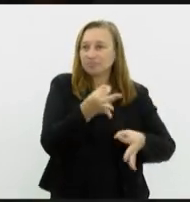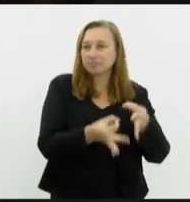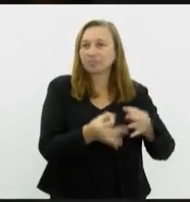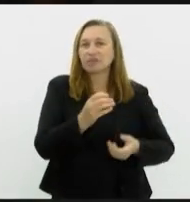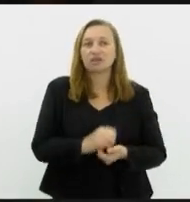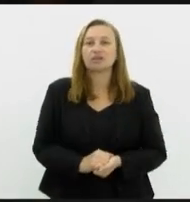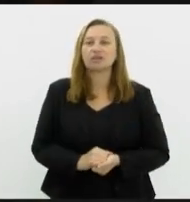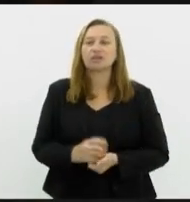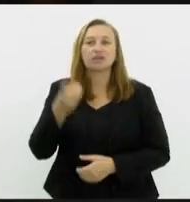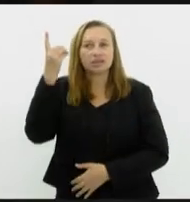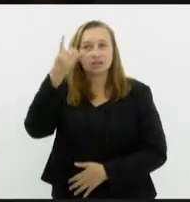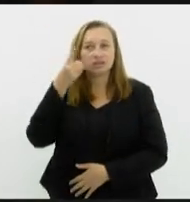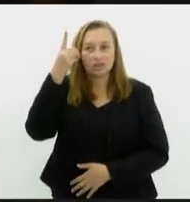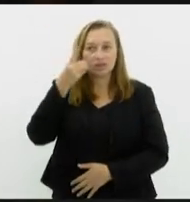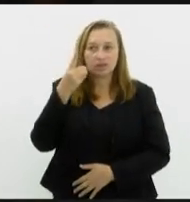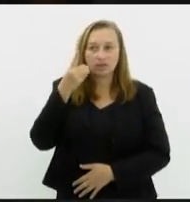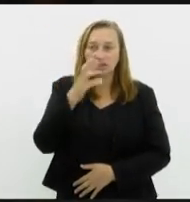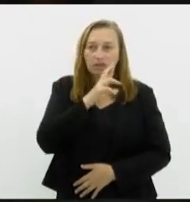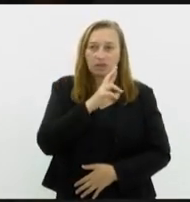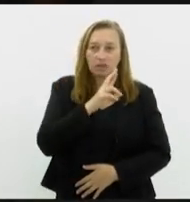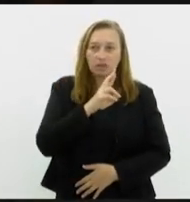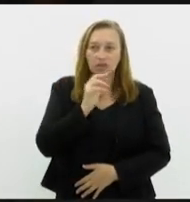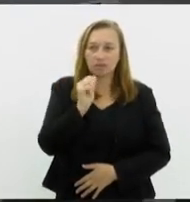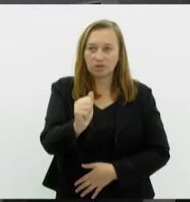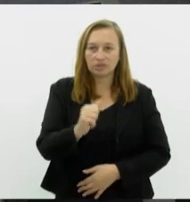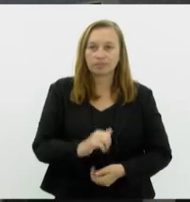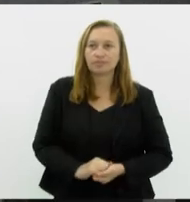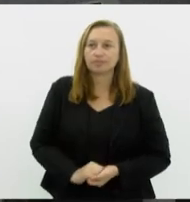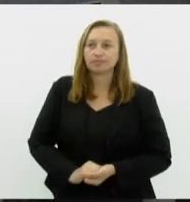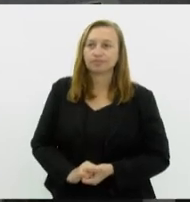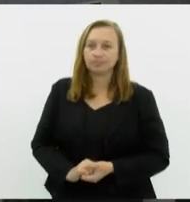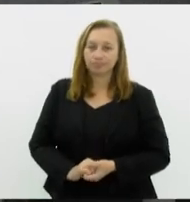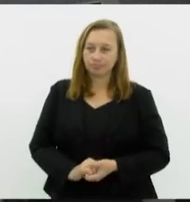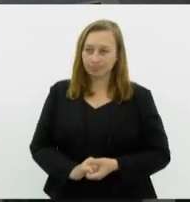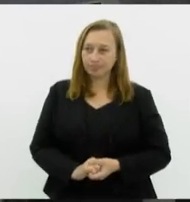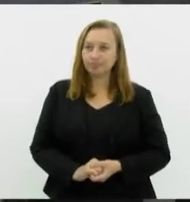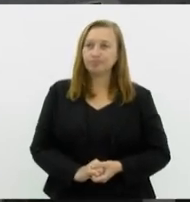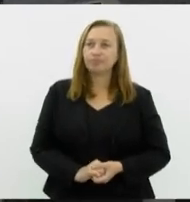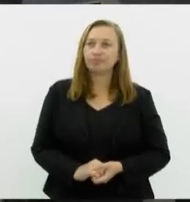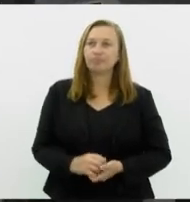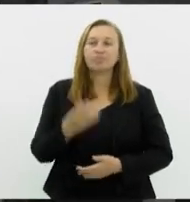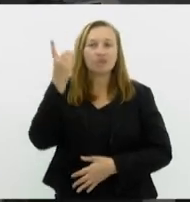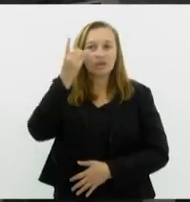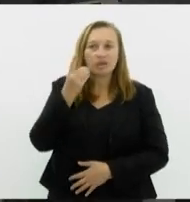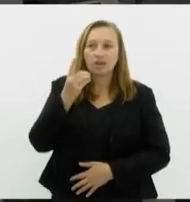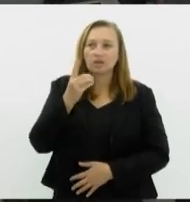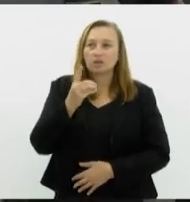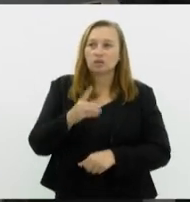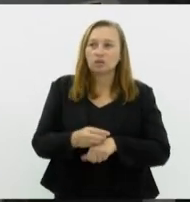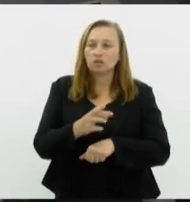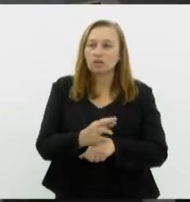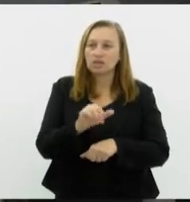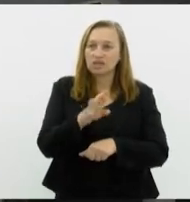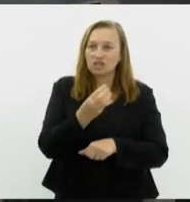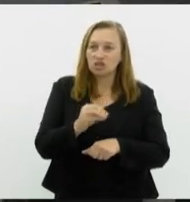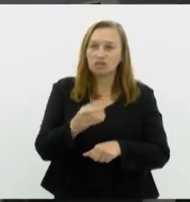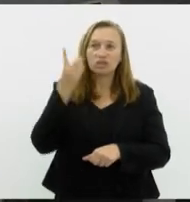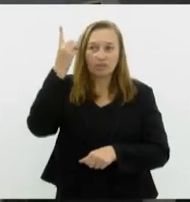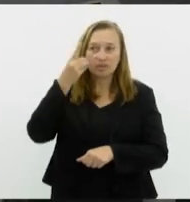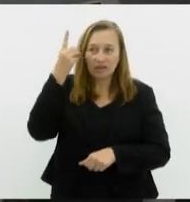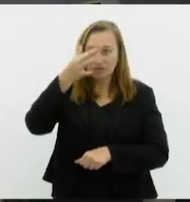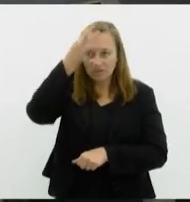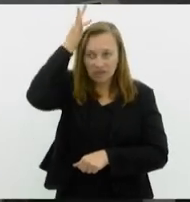Justiça, deputado Rodrigo Amorim, deputado doutor Serginho, deputado Fred